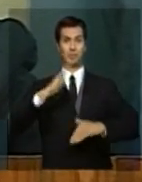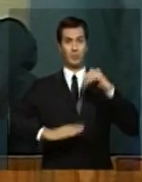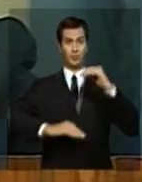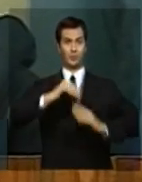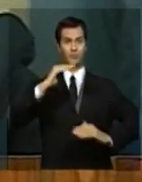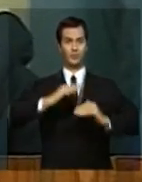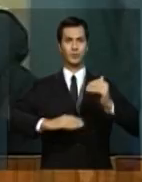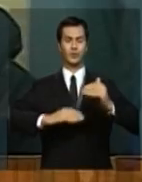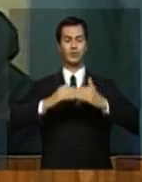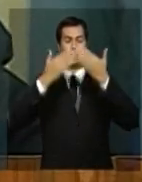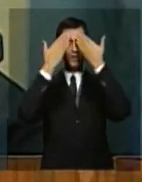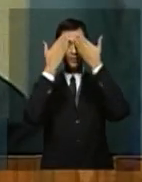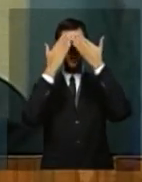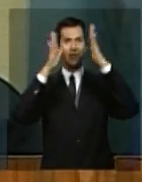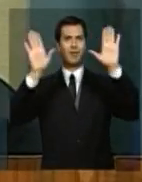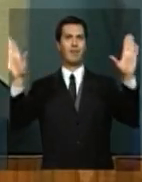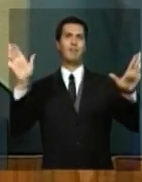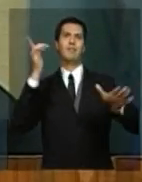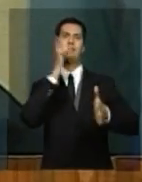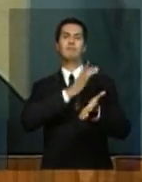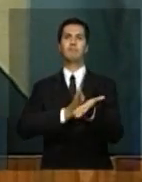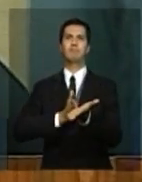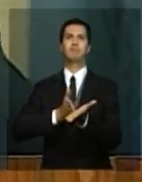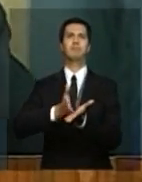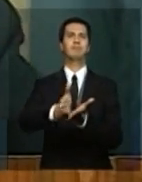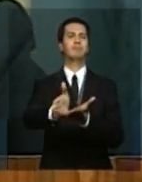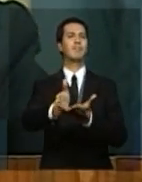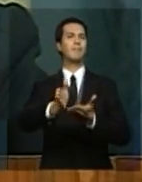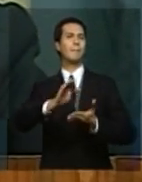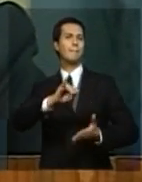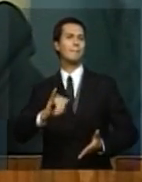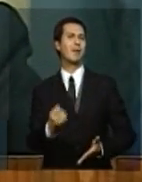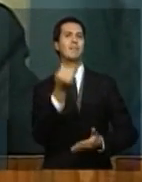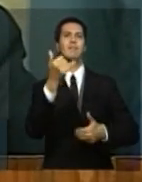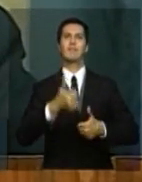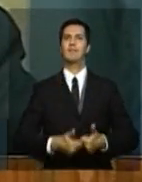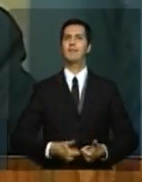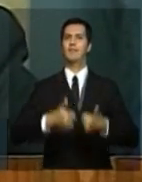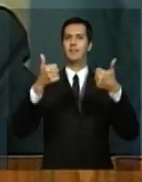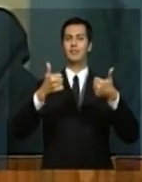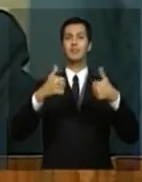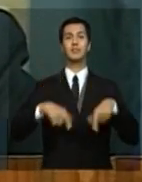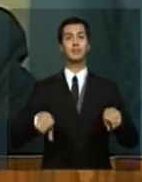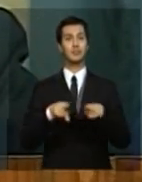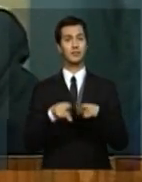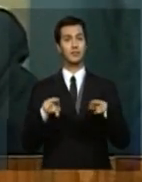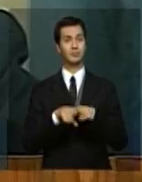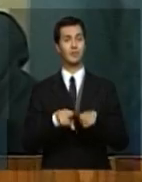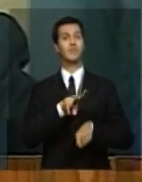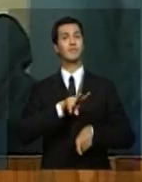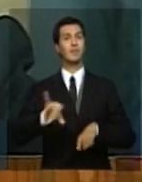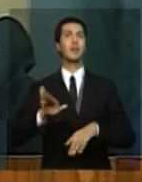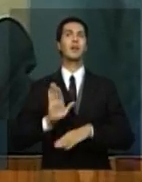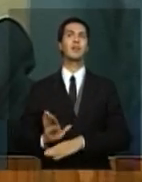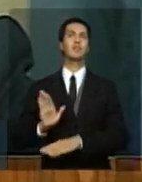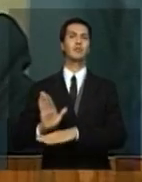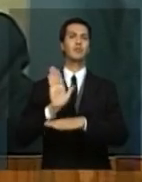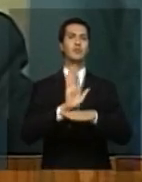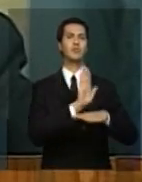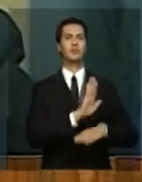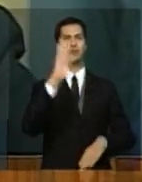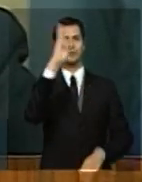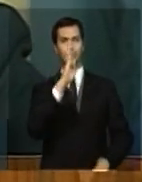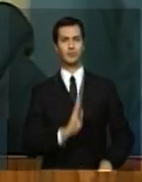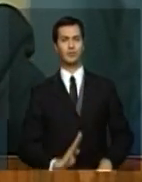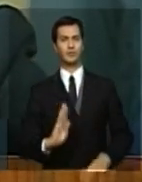vocês e sobretudo na vida de cidadãs e cidadãos brasileiros